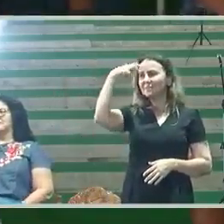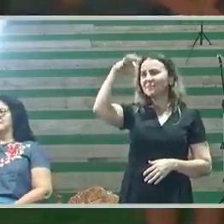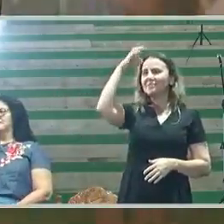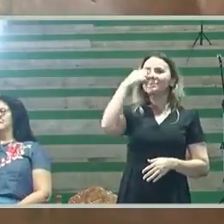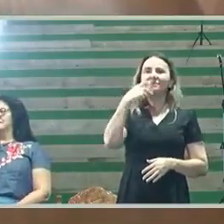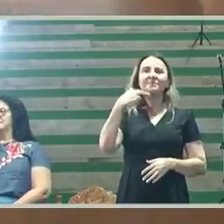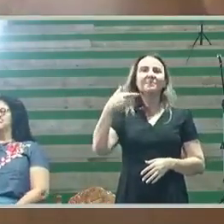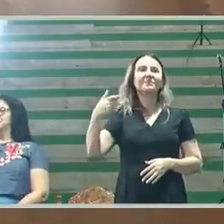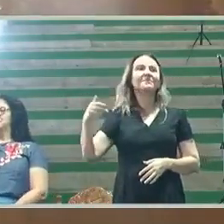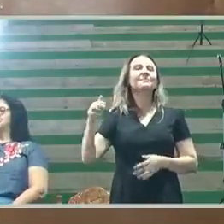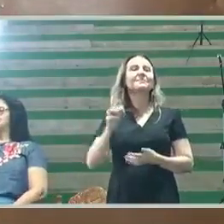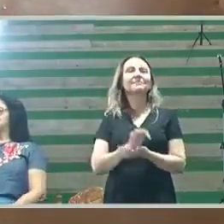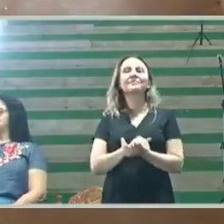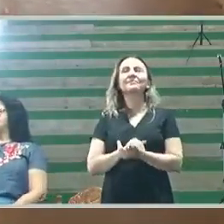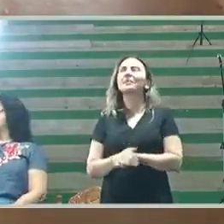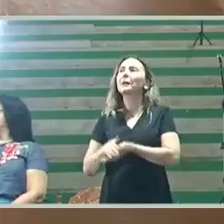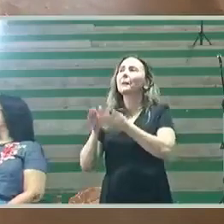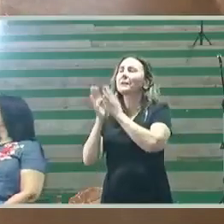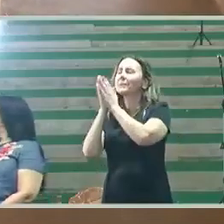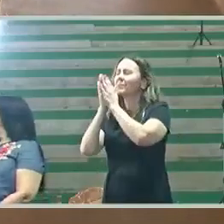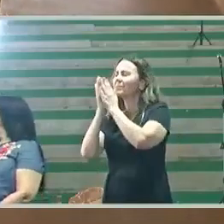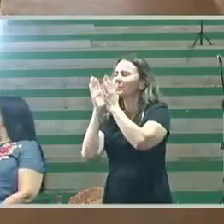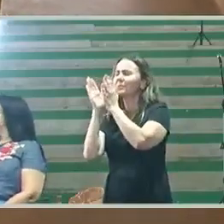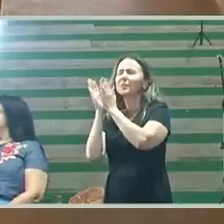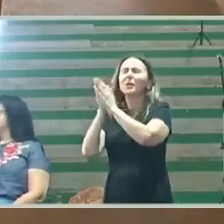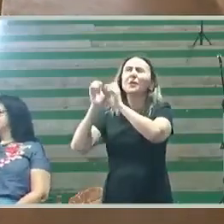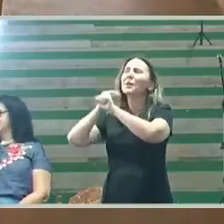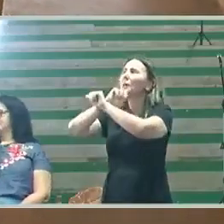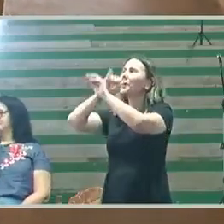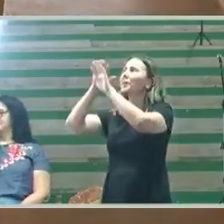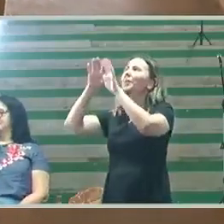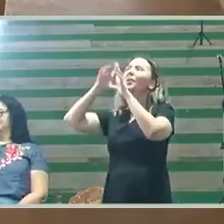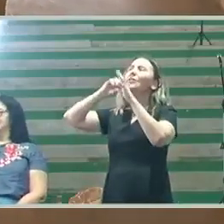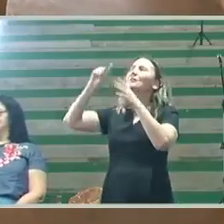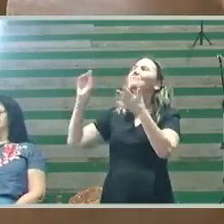beira. Mergulha, mergulha, mergulha.